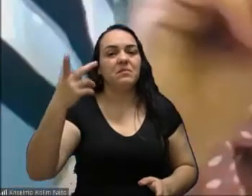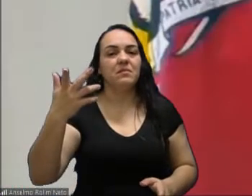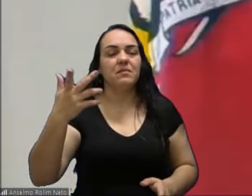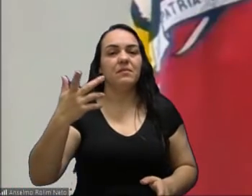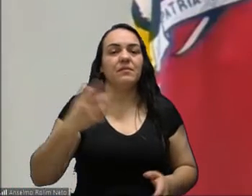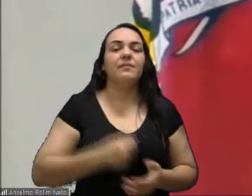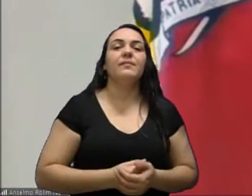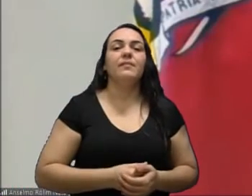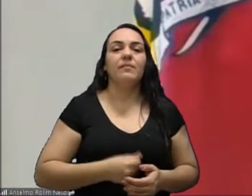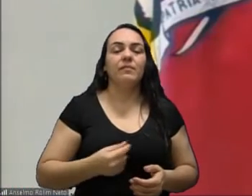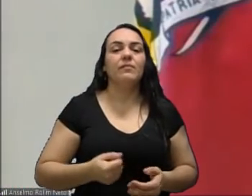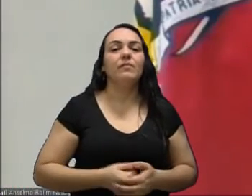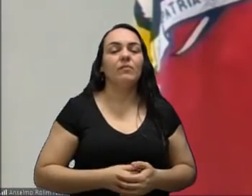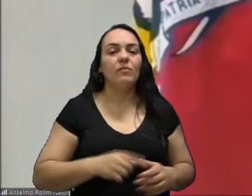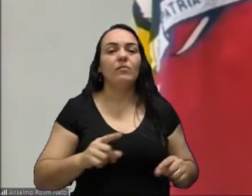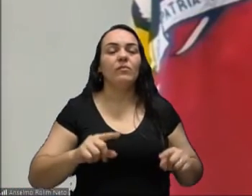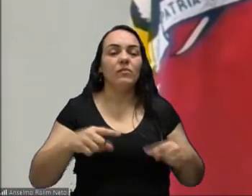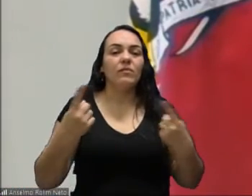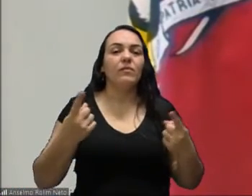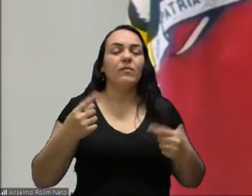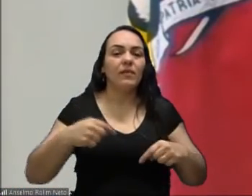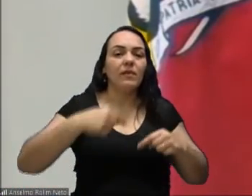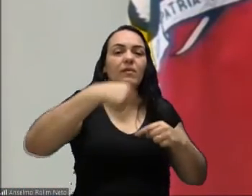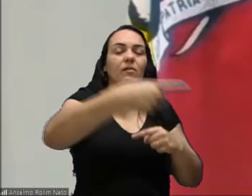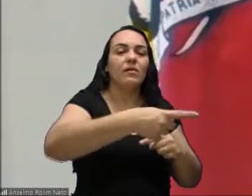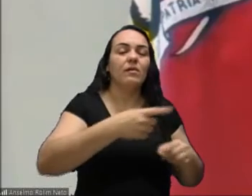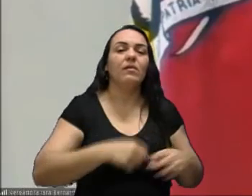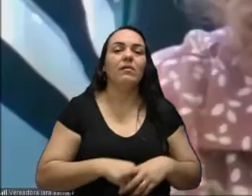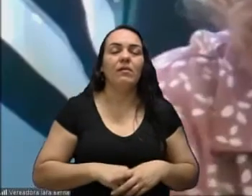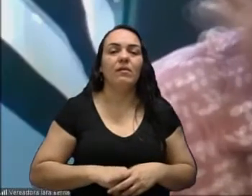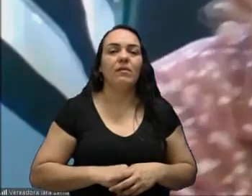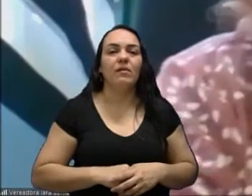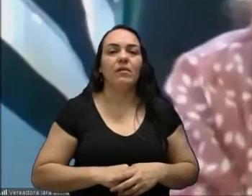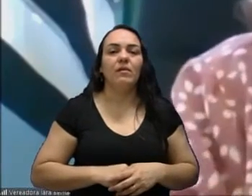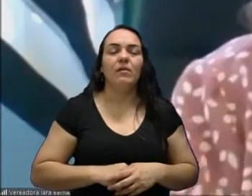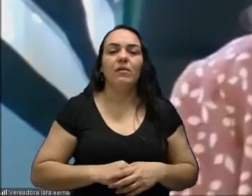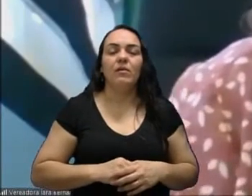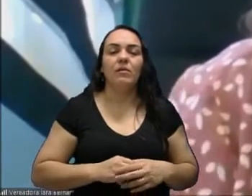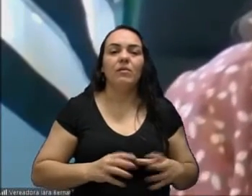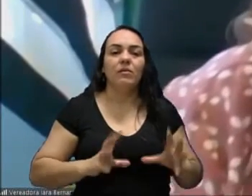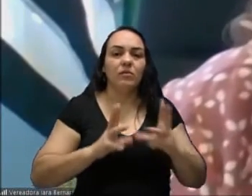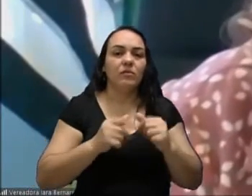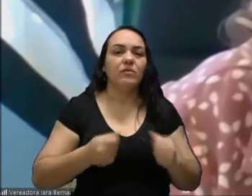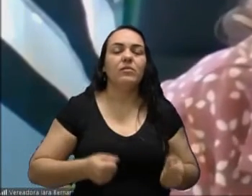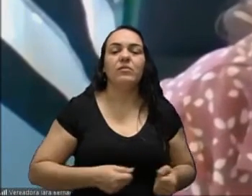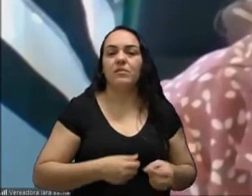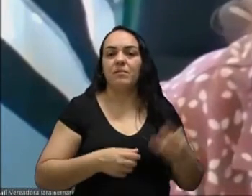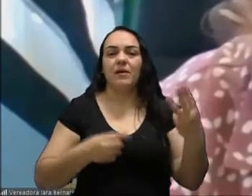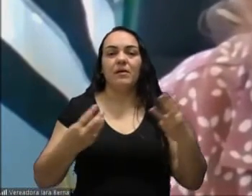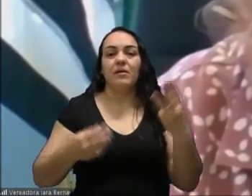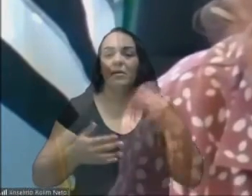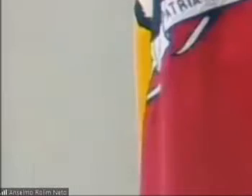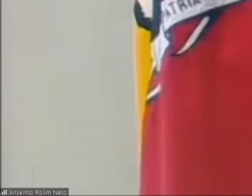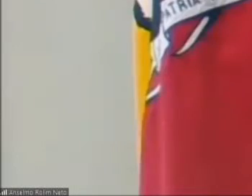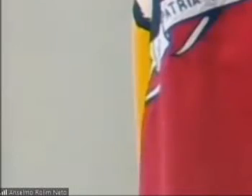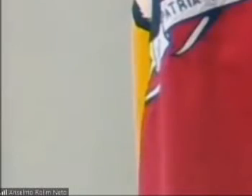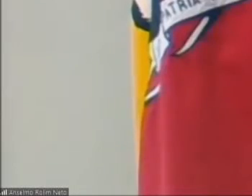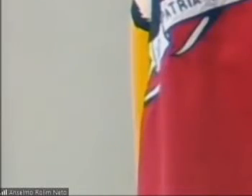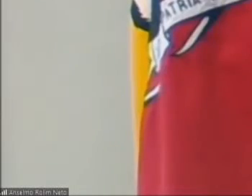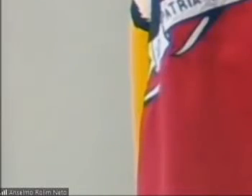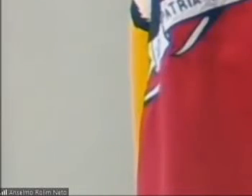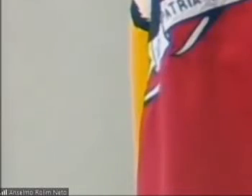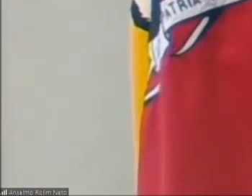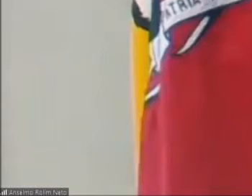os assaltantes deixaram os instrumentos no teto da escola para voltar na terceira vez e levaram